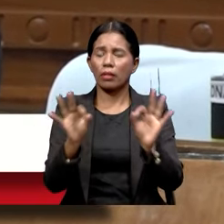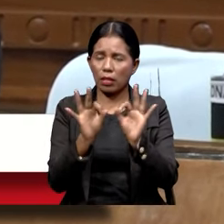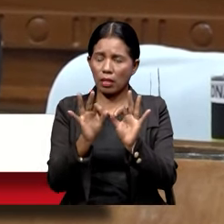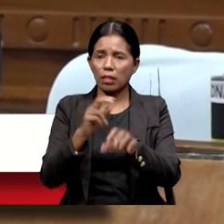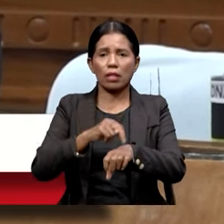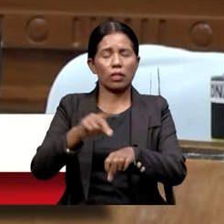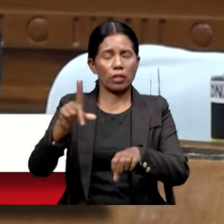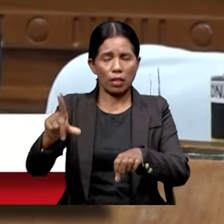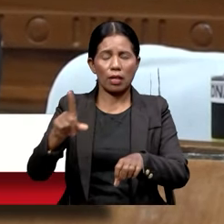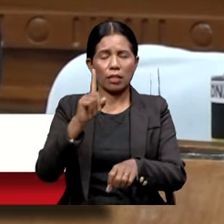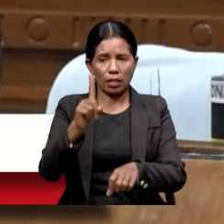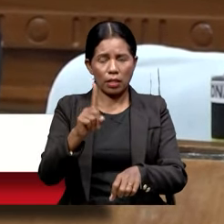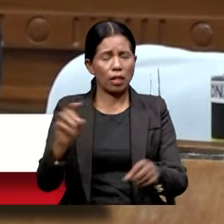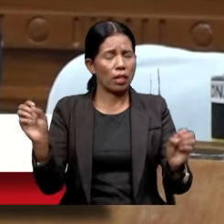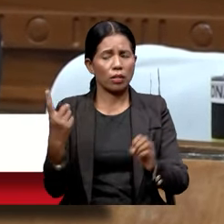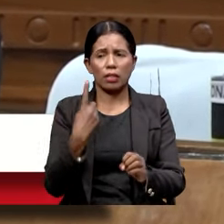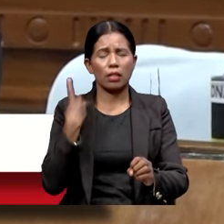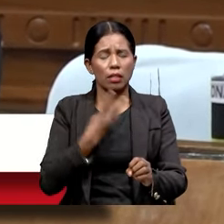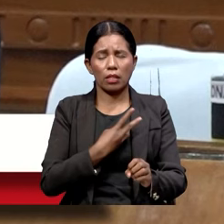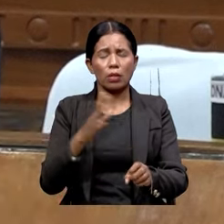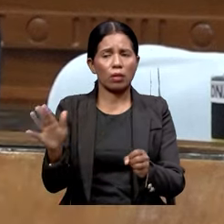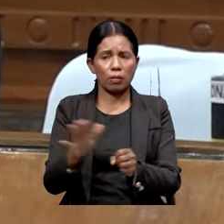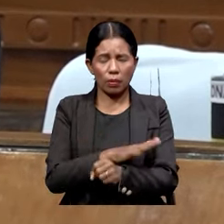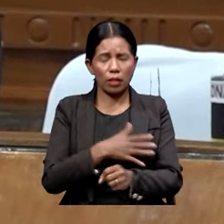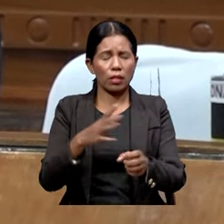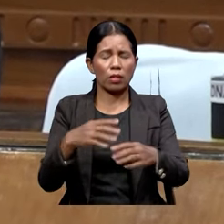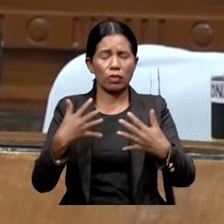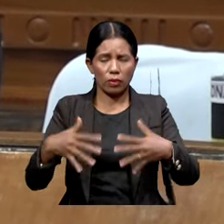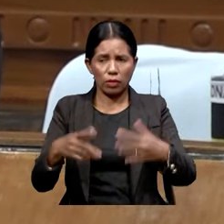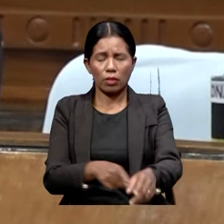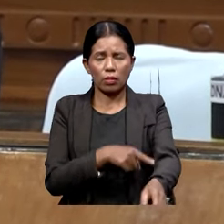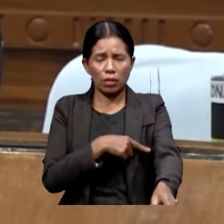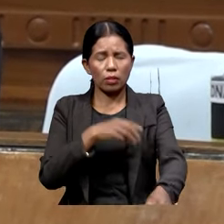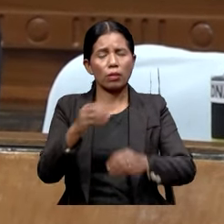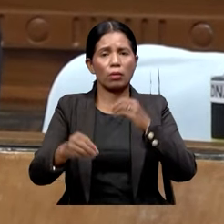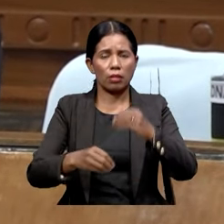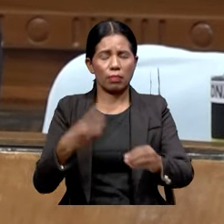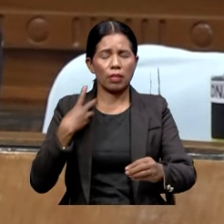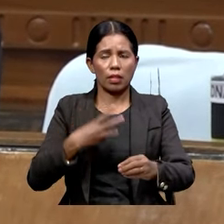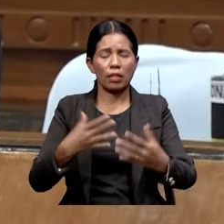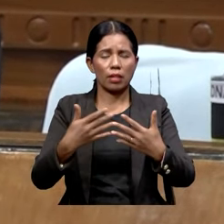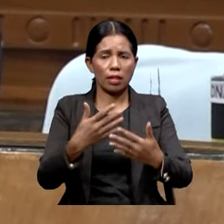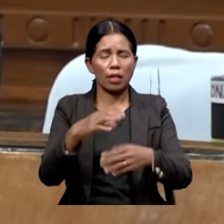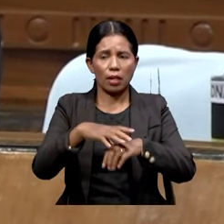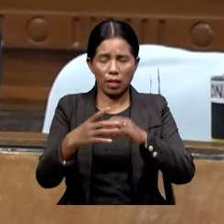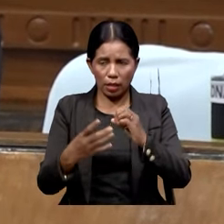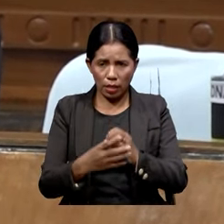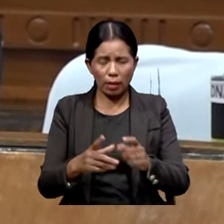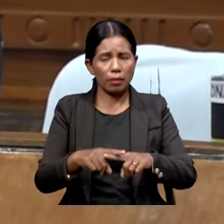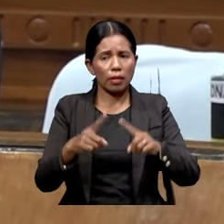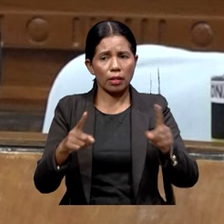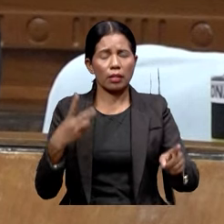líder. Lós dita tu completa fulminar o cono da soberania. Mas bem nós, a tu reta